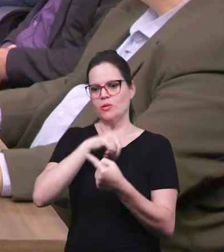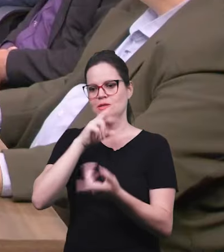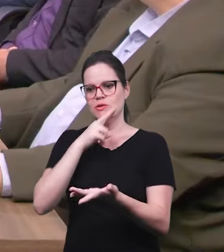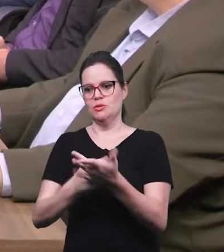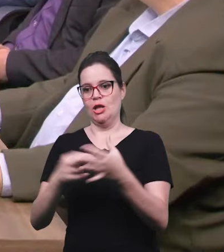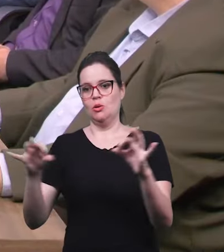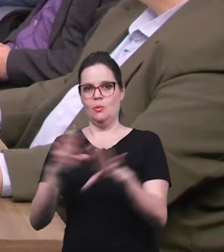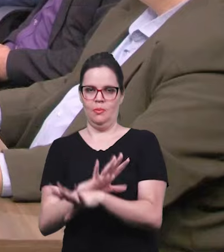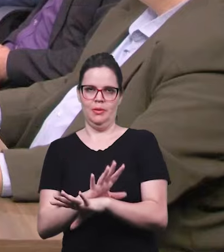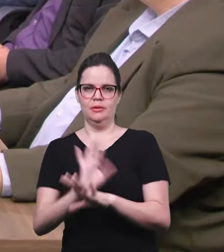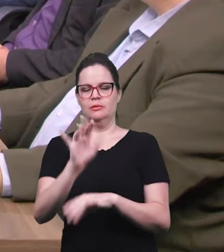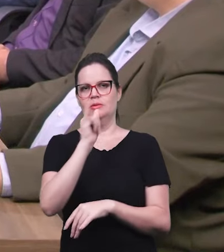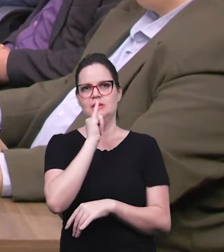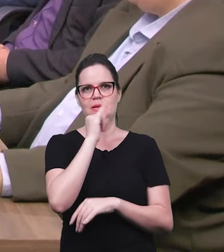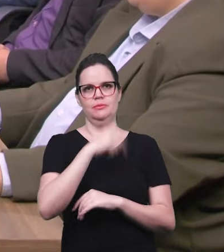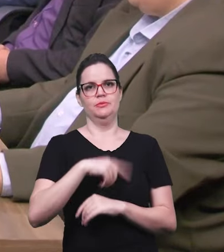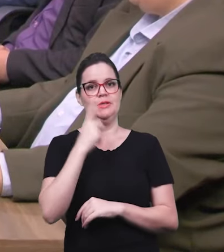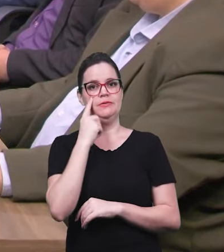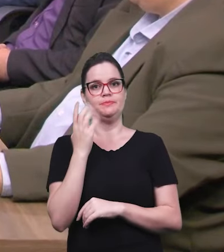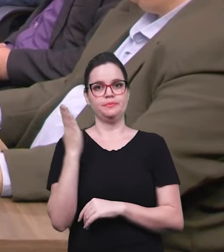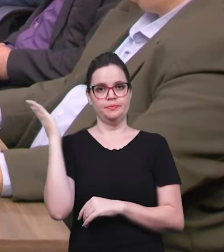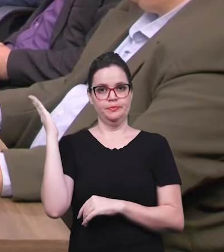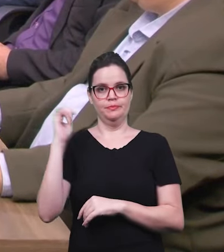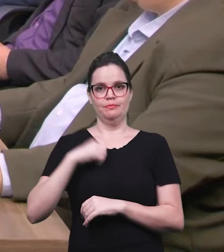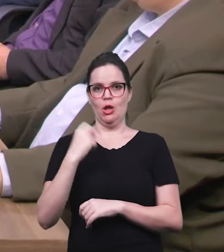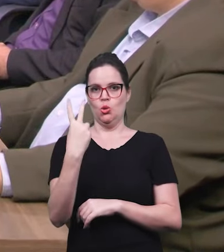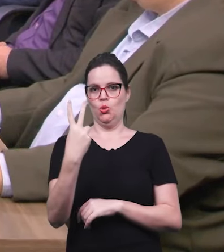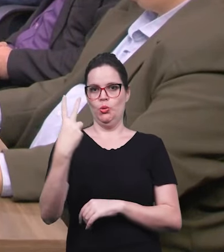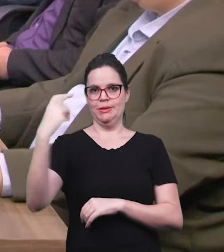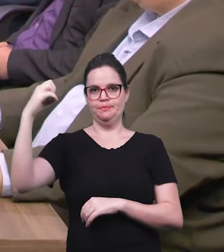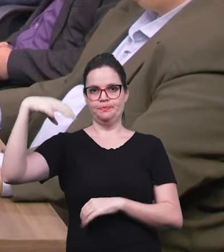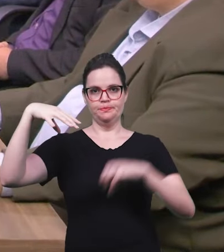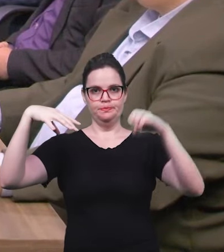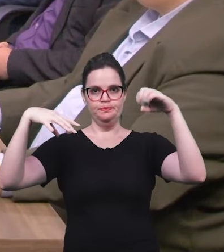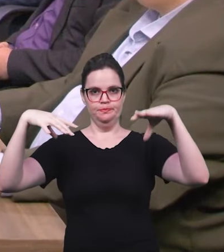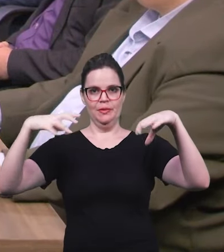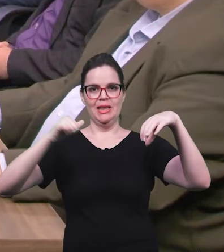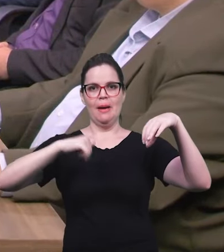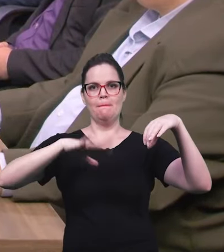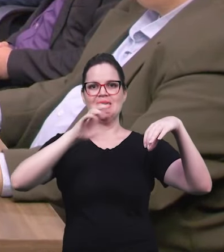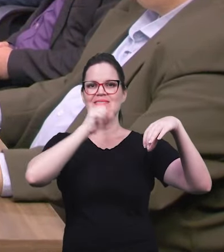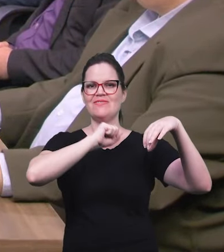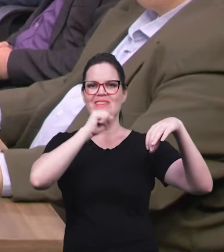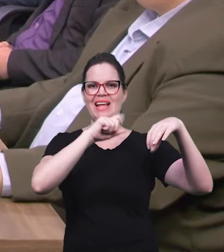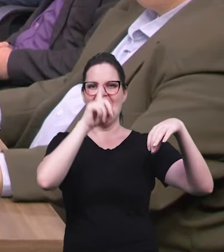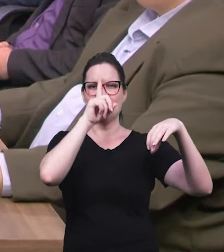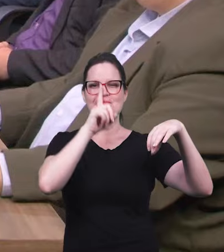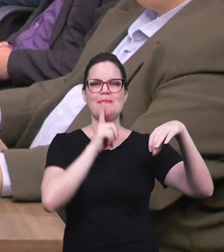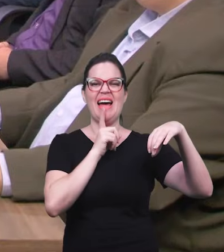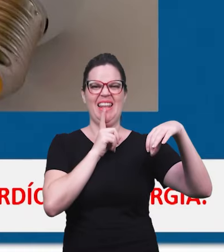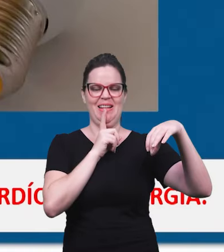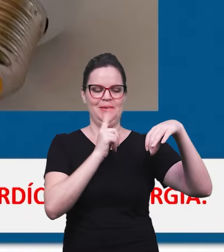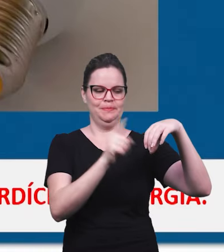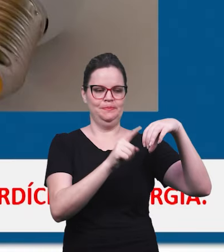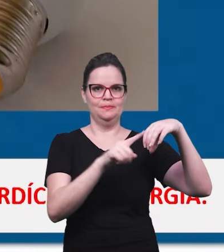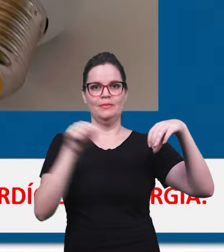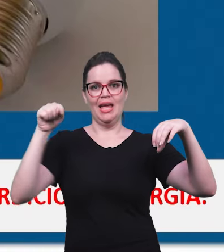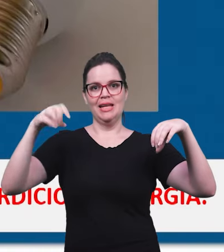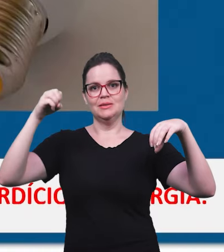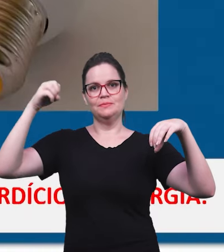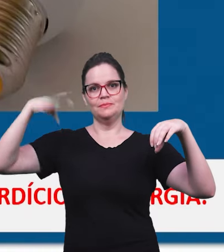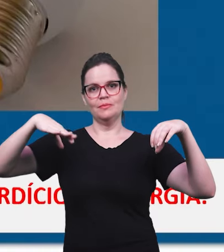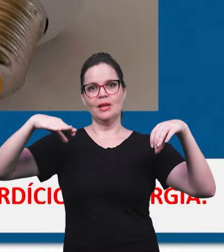interessantes, que essas 2 lâmpadas, né? Uma lâmpada aqui, a caras antigas, que são chamadas lâmpadas incandescentes. E a nova é a lâmpada a